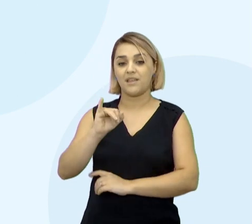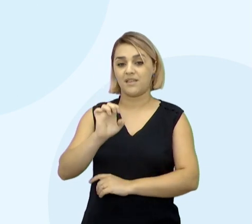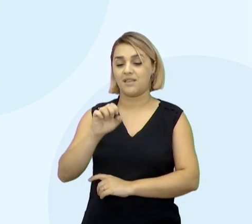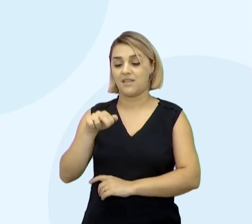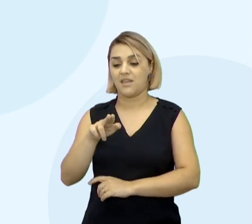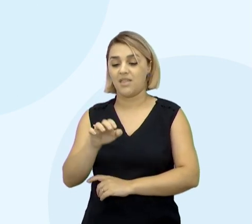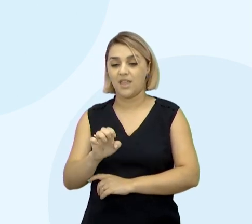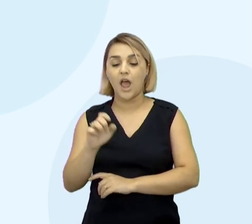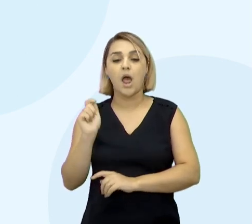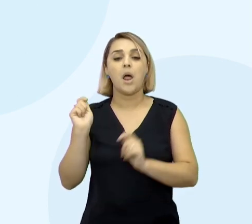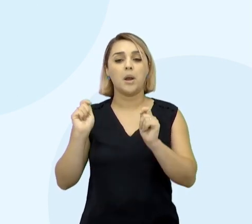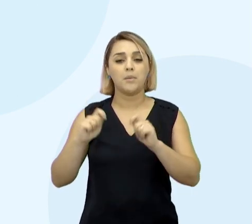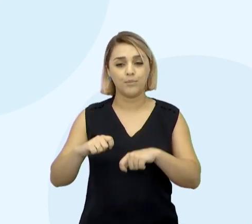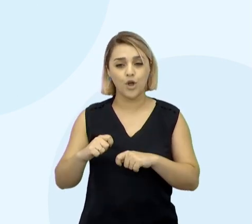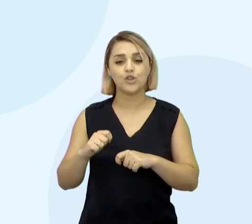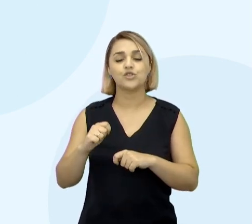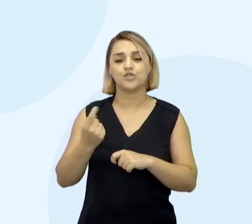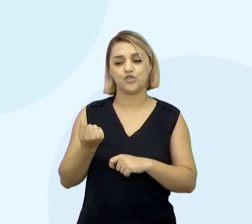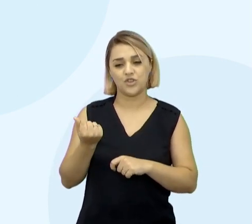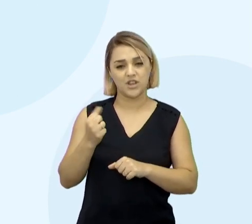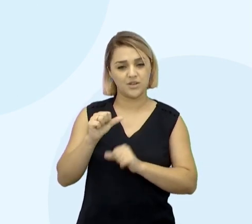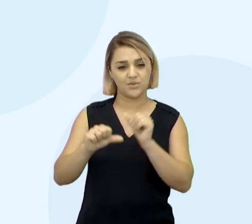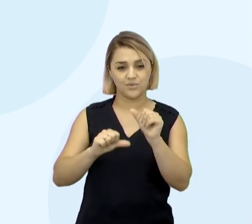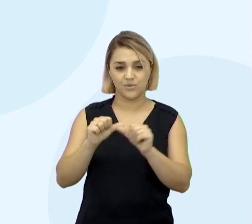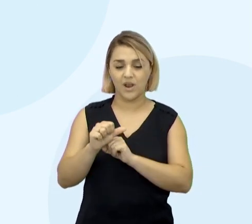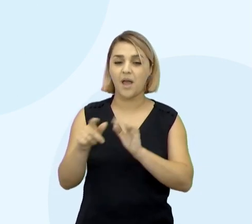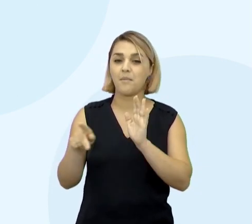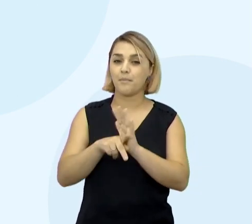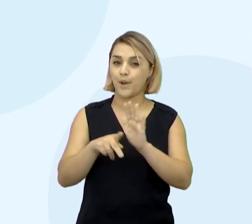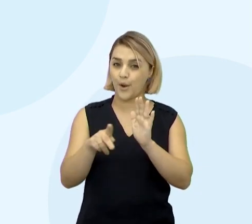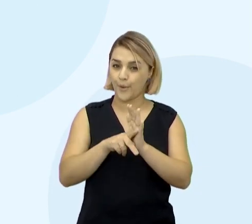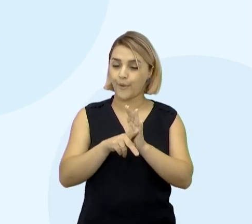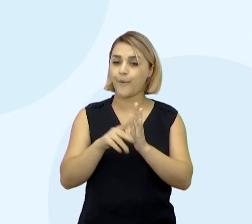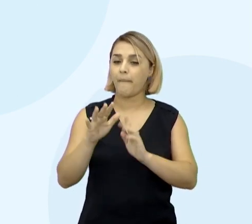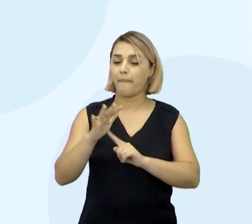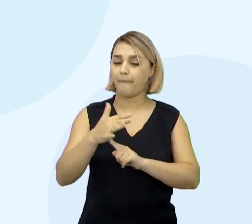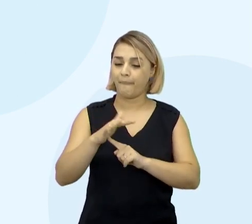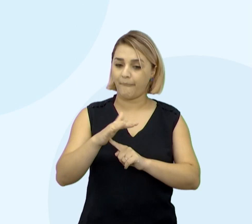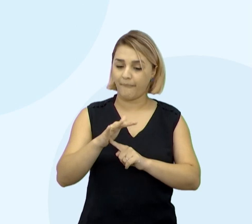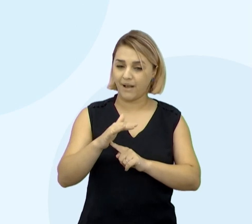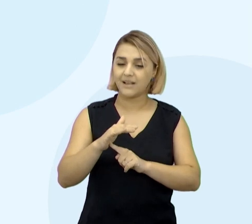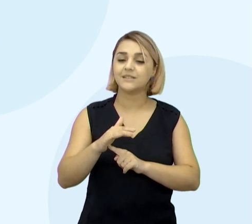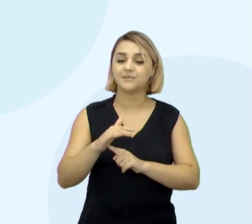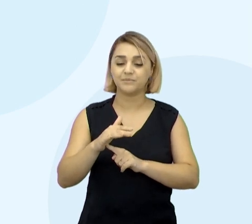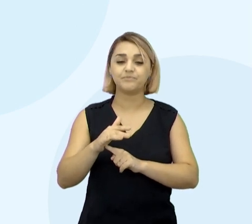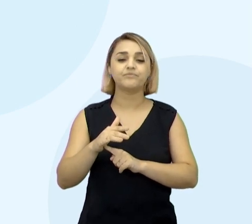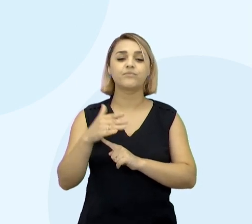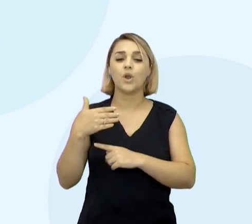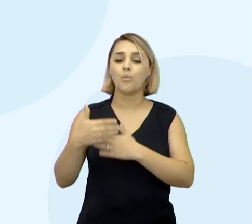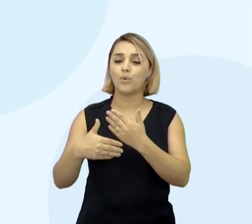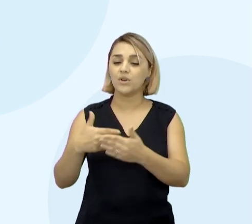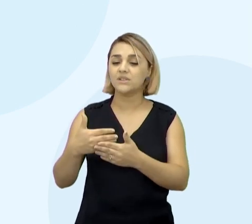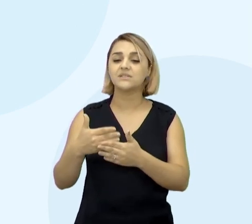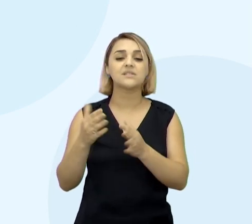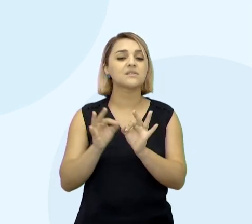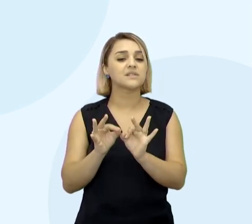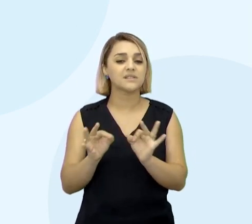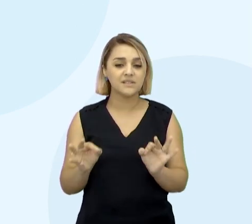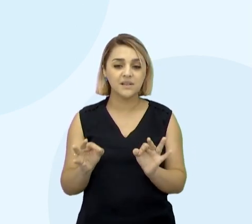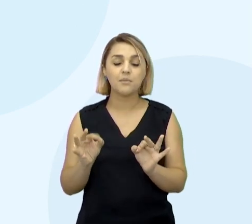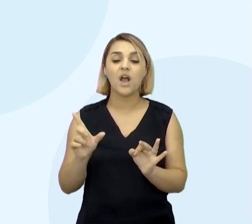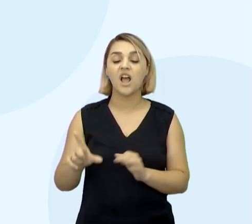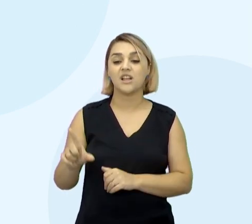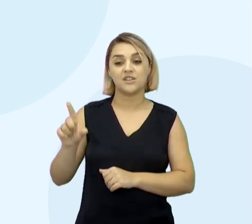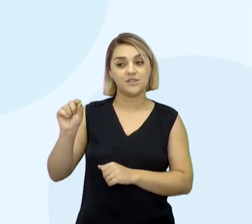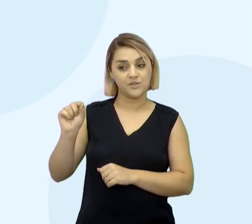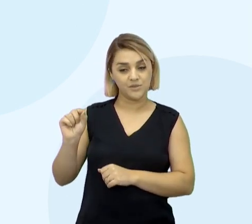máquinas eletrônicas. E o processo é bem simples. Ela escolhe a moeda que vai fazer o câmbio para o iene e deposita